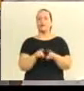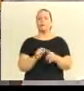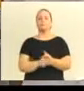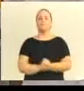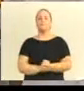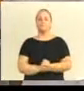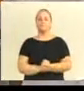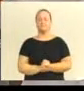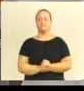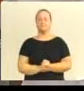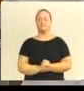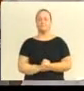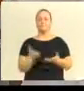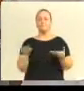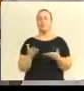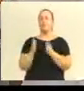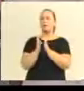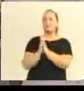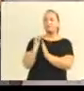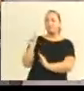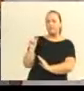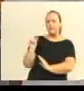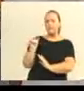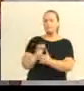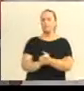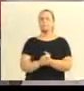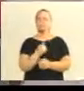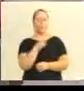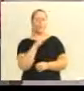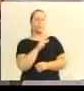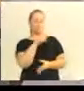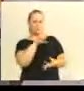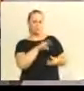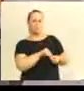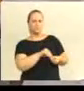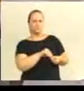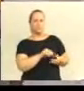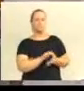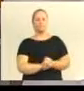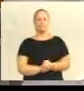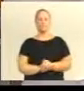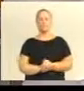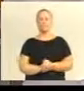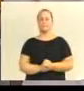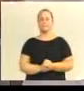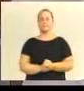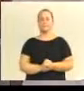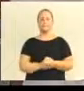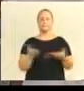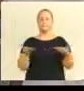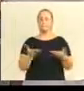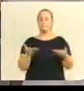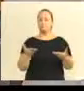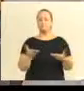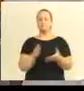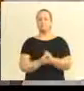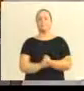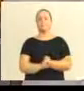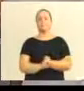consegue mais de meio minuto presidente já está bom mais ou menos pela sua conclusão venda então pra concluir agora estão se falando de